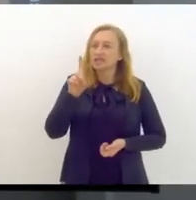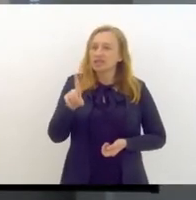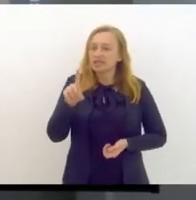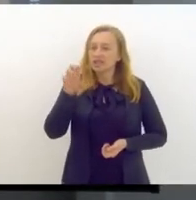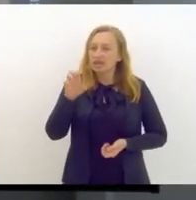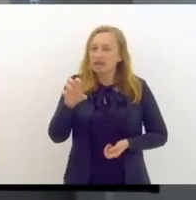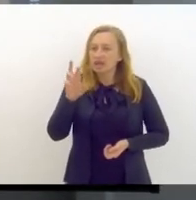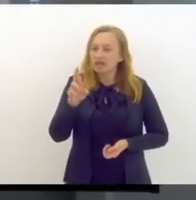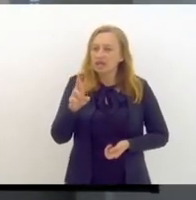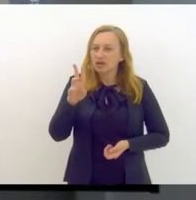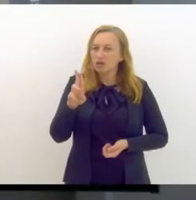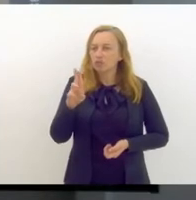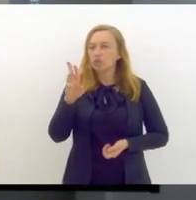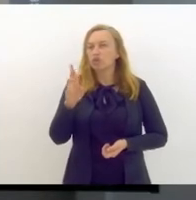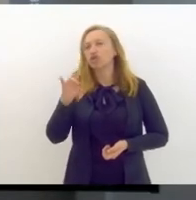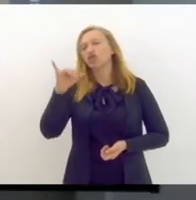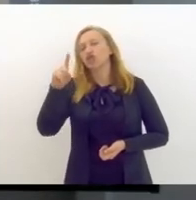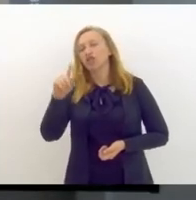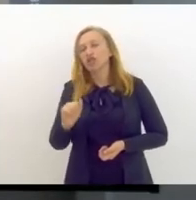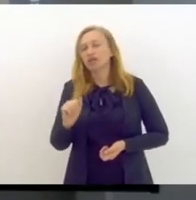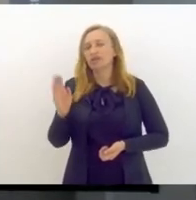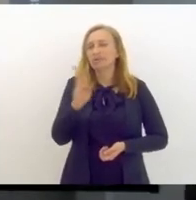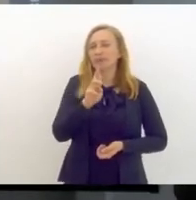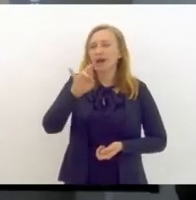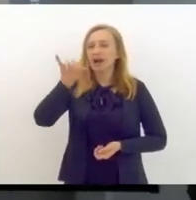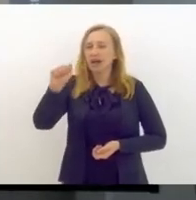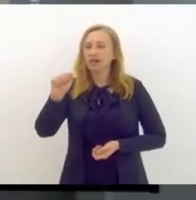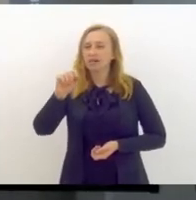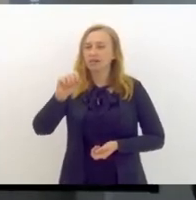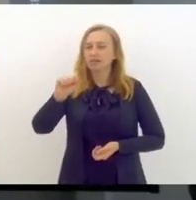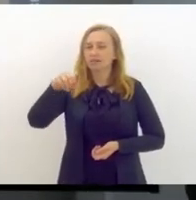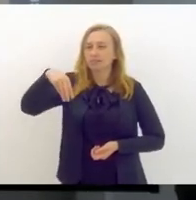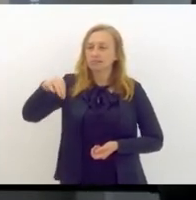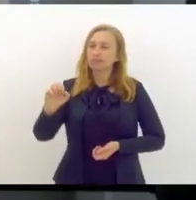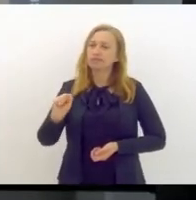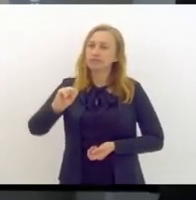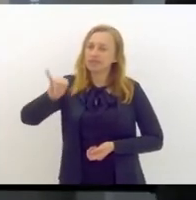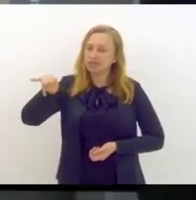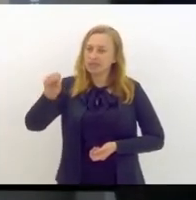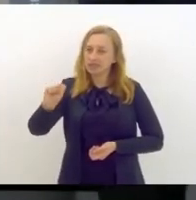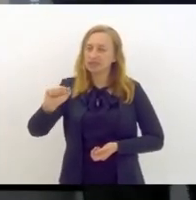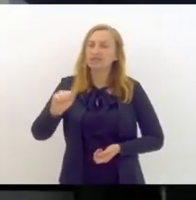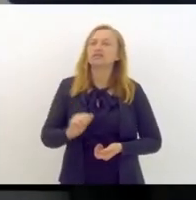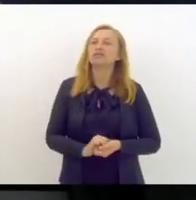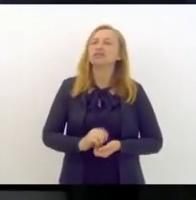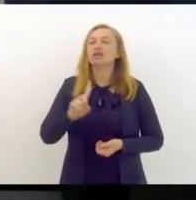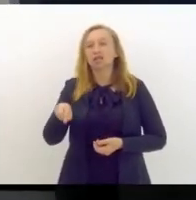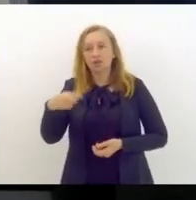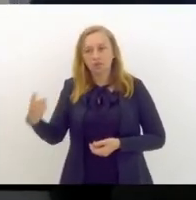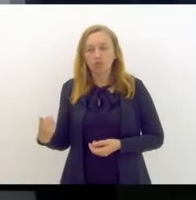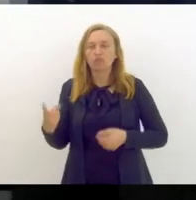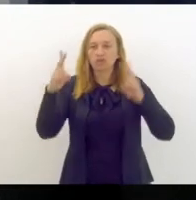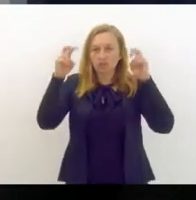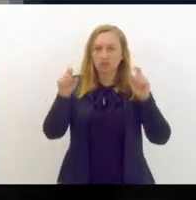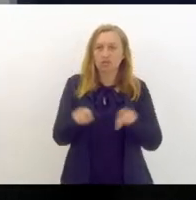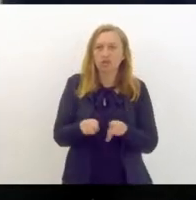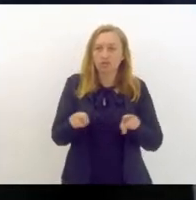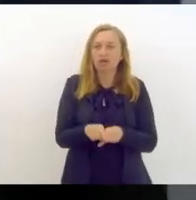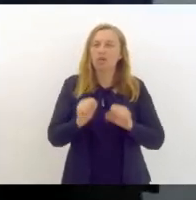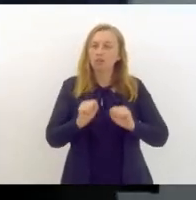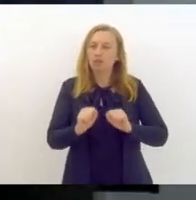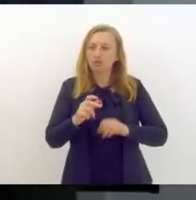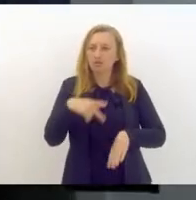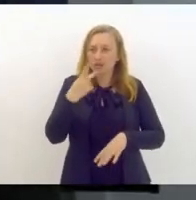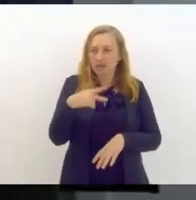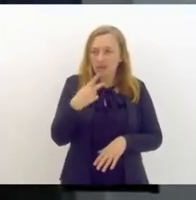da ArcelorMittal em Barra Mansa, a gente foi favorável à renovação de licença nesse caso. A gente tem outras situações que a gente pode ponderar em